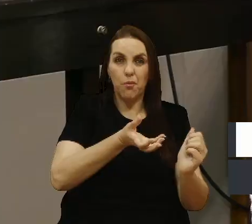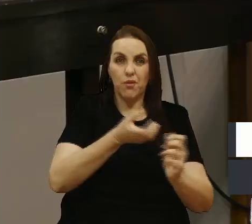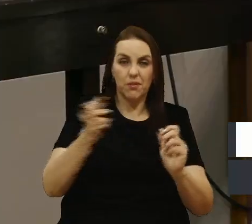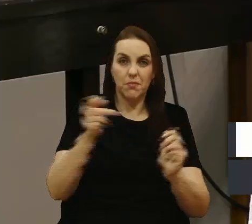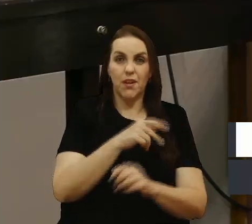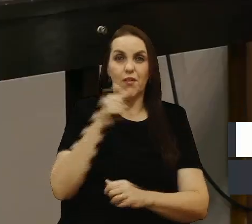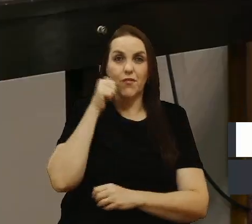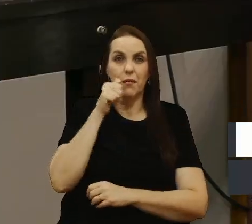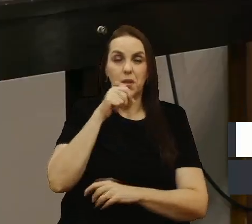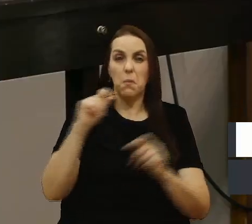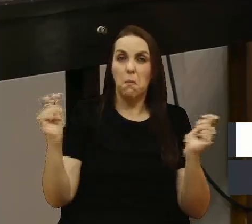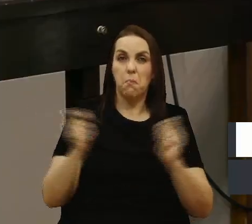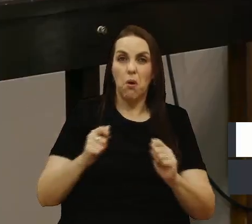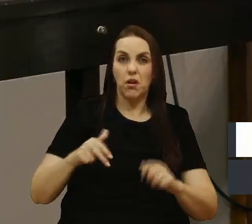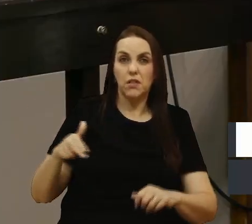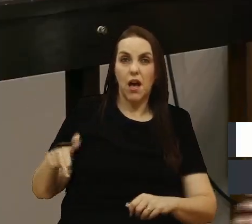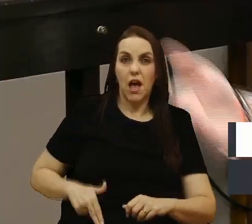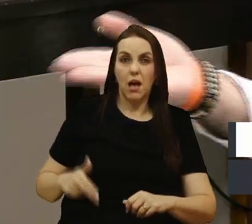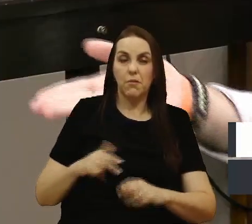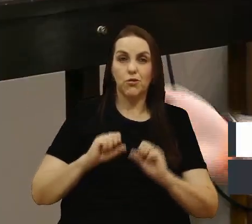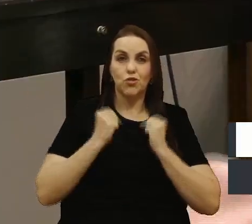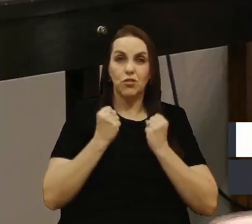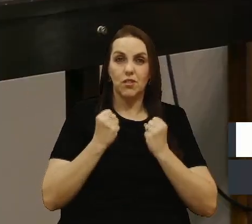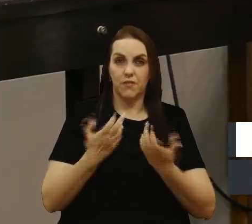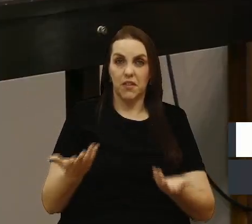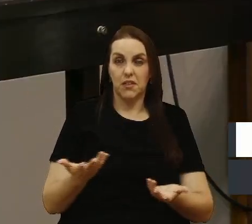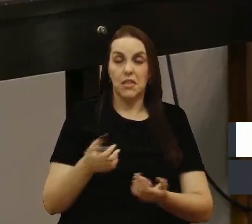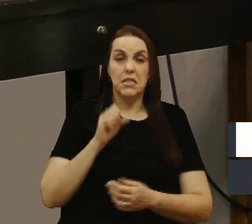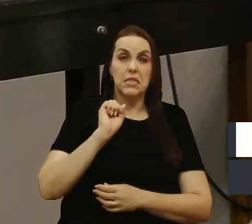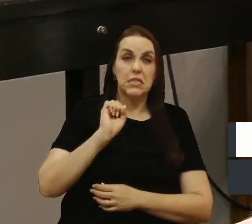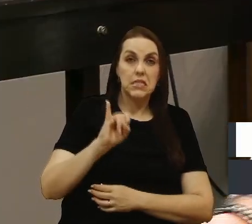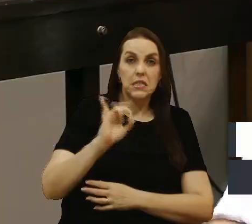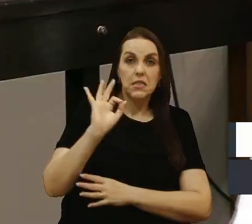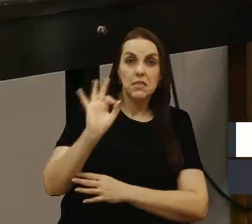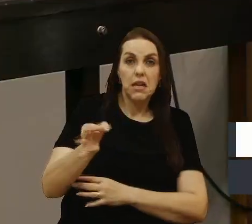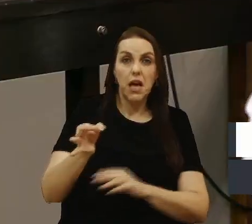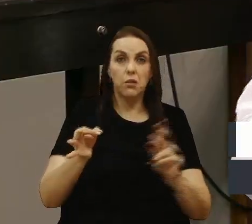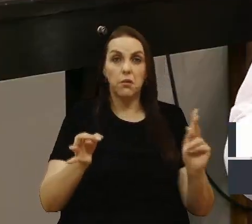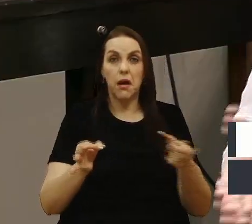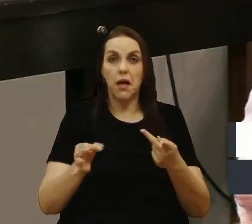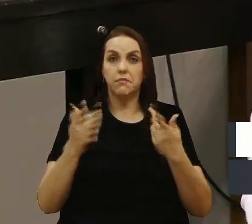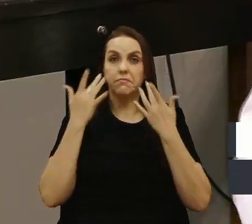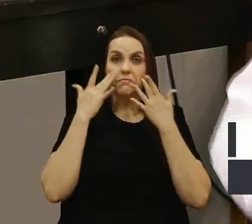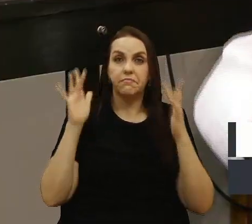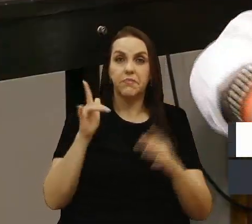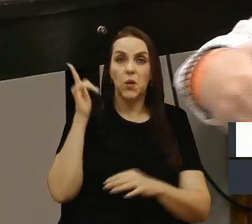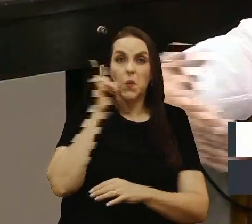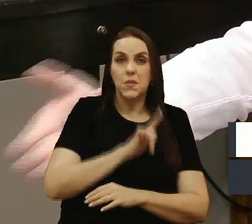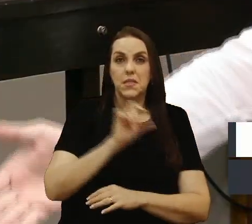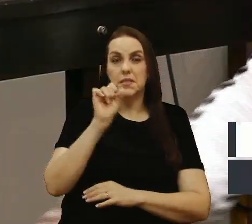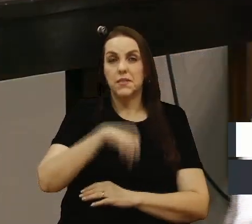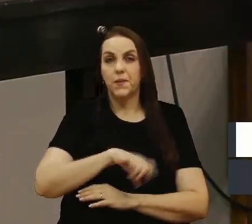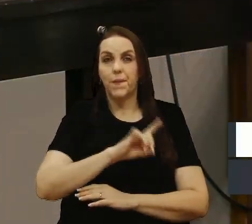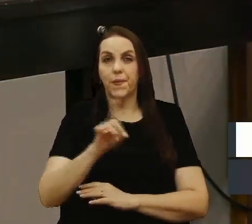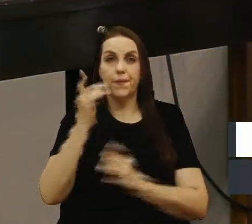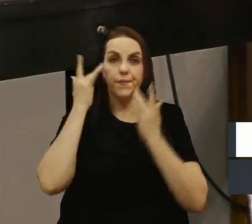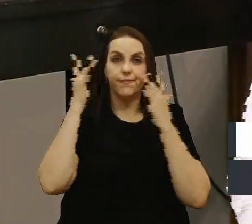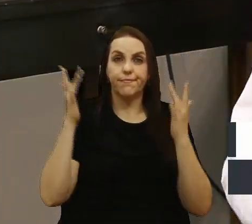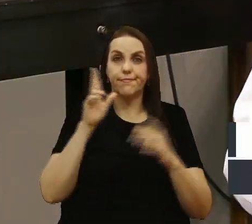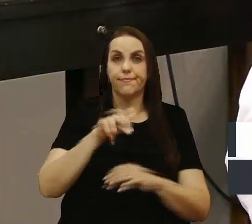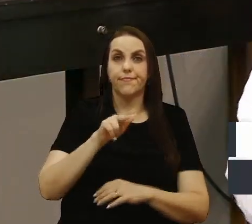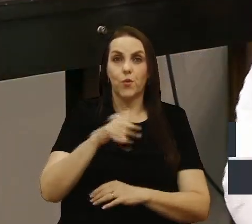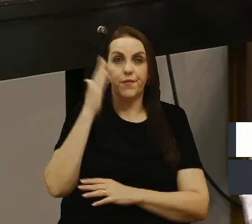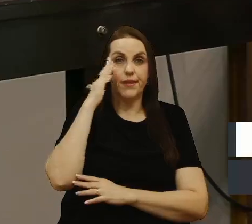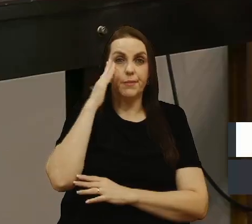pode portar uma arma e ter o seu direito à defesa, né? Se vai dar certo ou não, se ela vai conseguir ou não, eu não sei, e ninguém nunca vai saber, a não ser